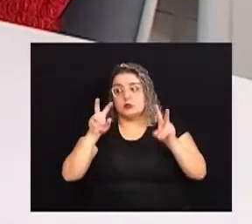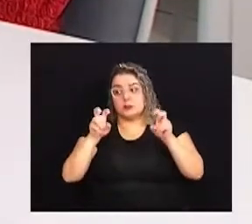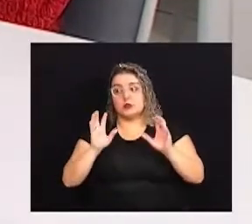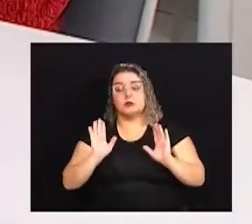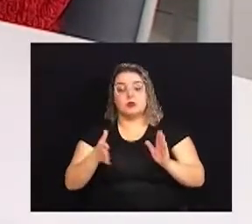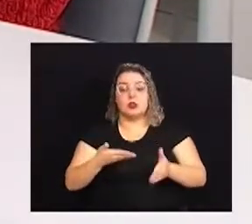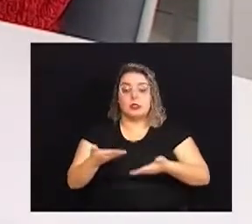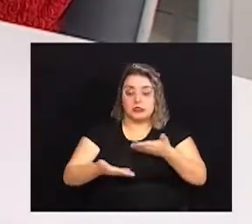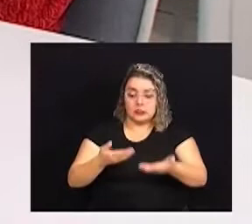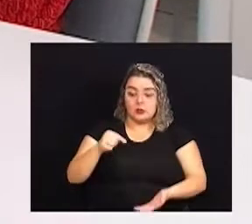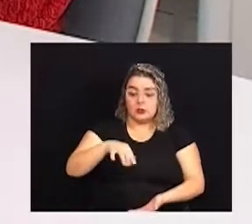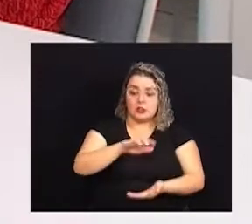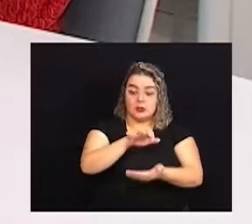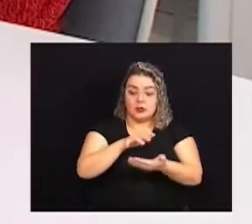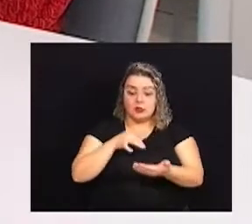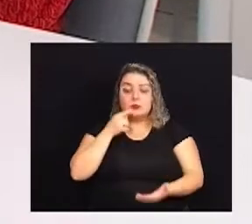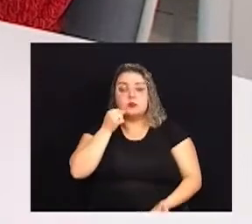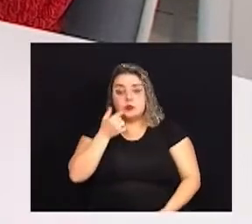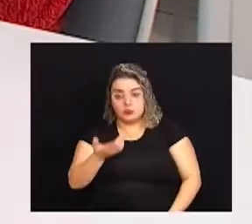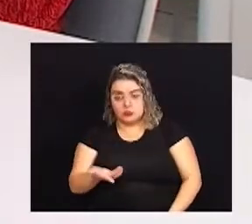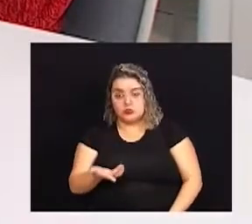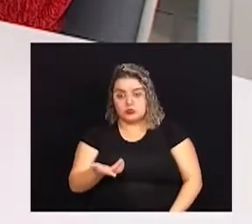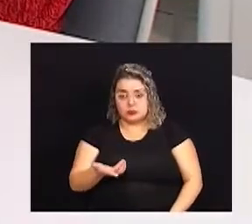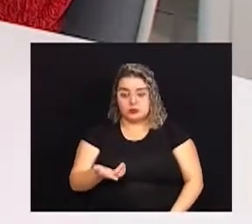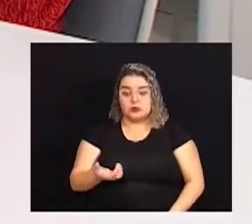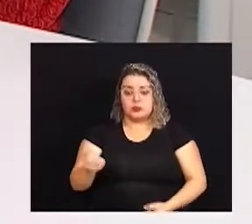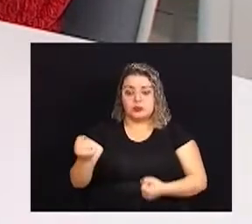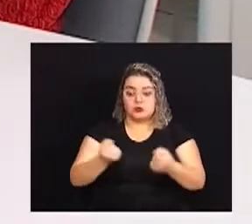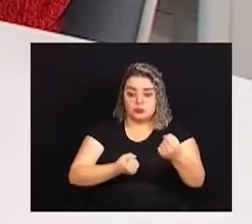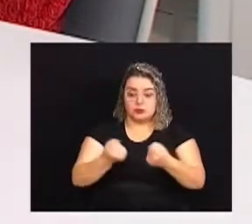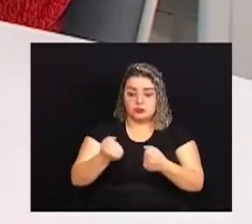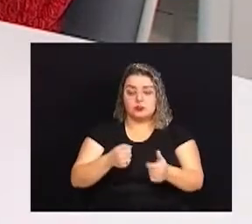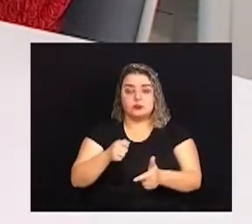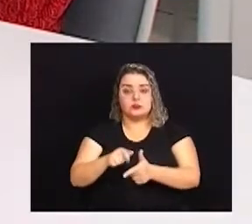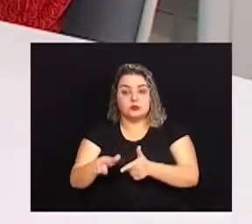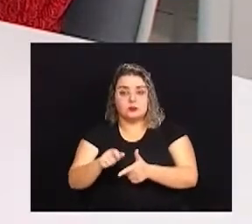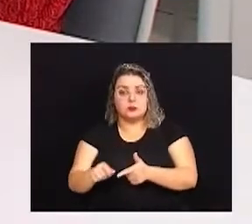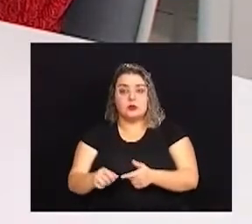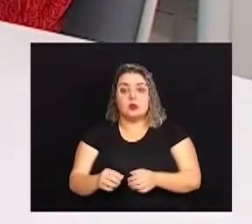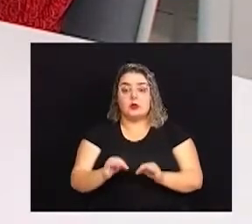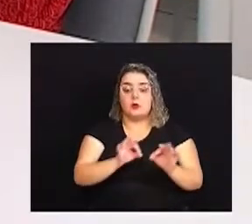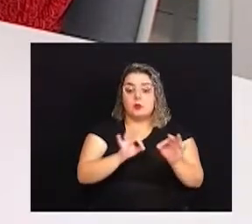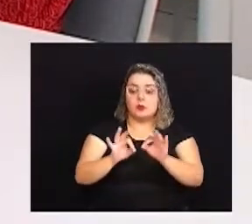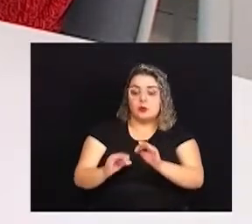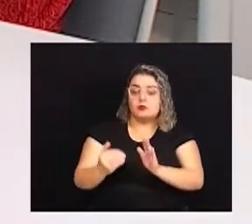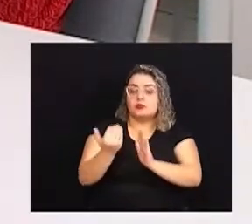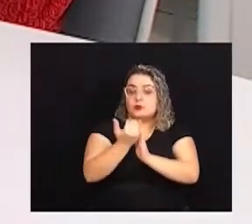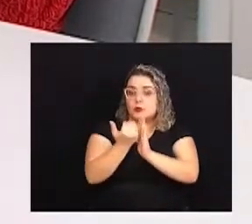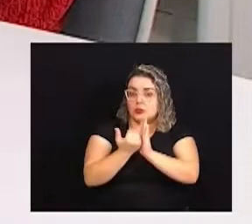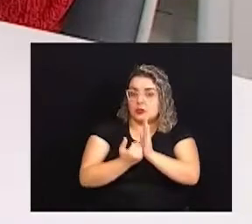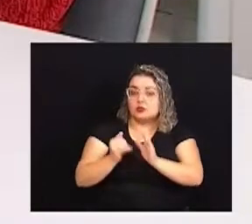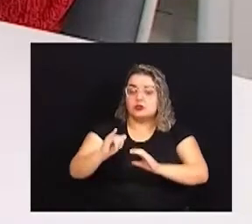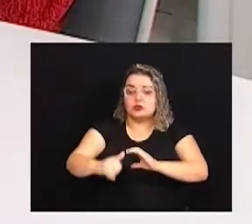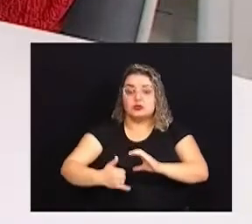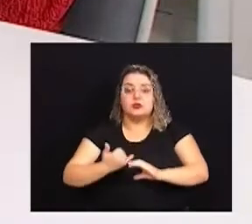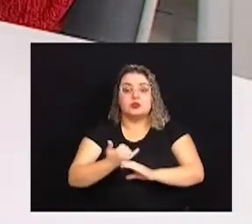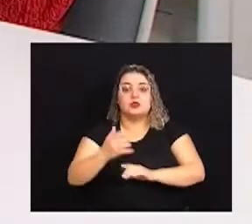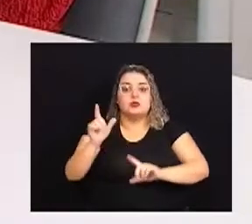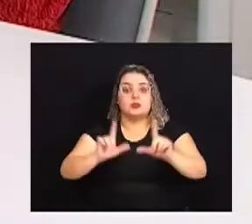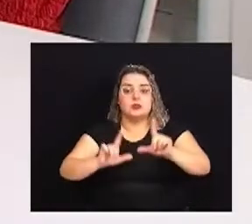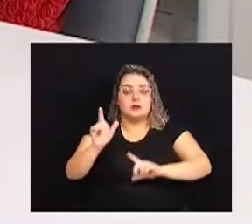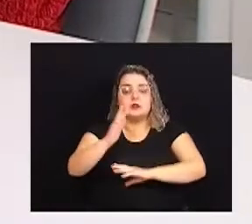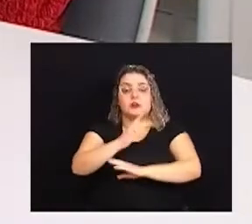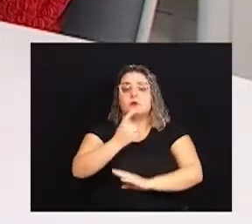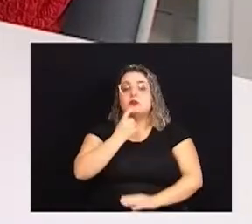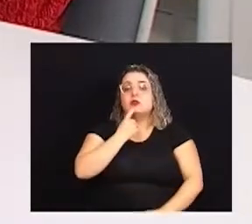assunto é bem interessante, que a gente já tratou, inclusive, aqui na ponta do lápis, sobre a questão dos carros de aluguéis. É só procurar na playlist do